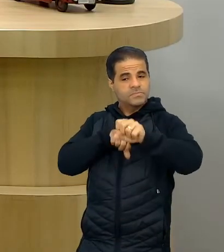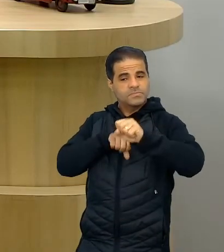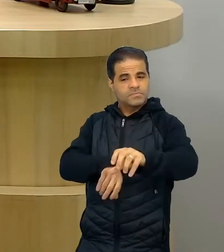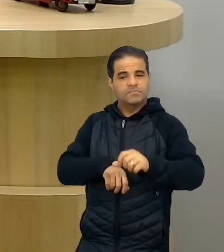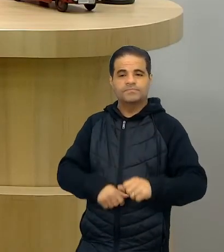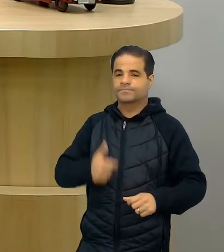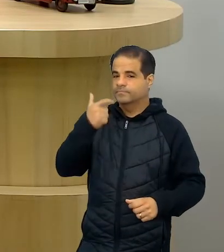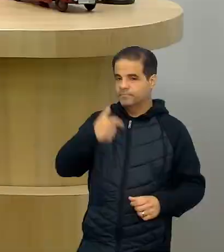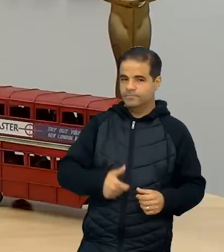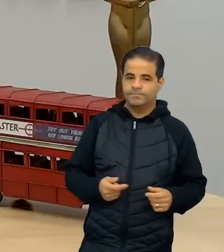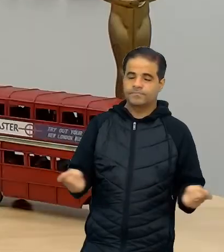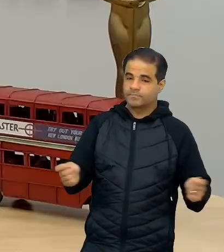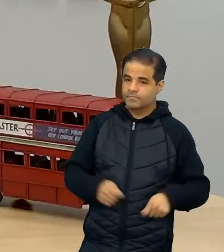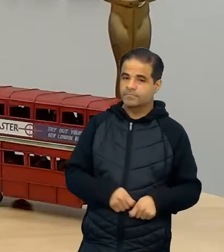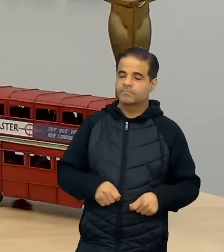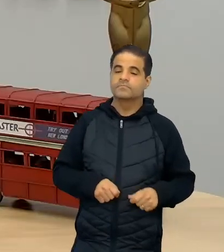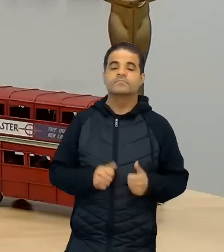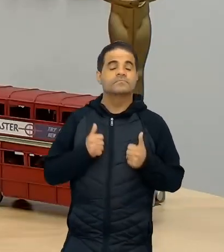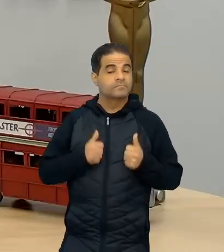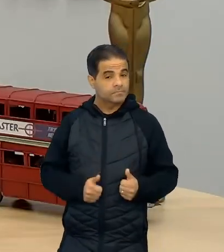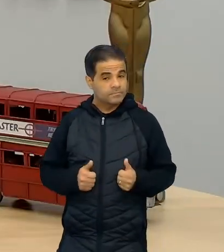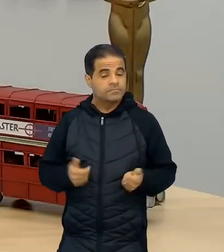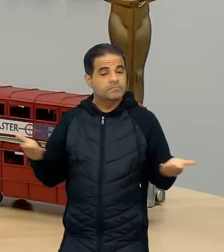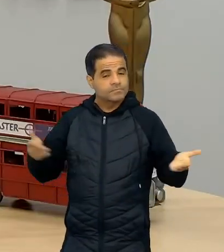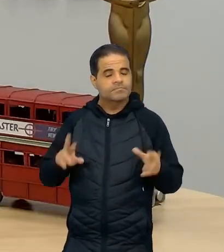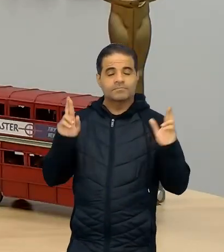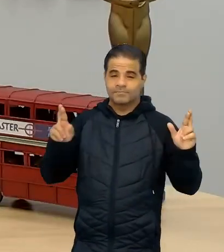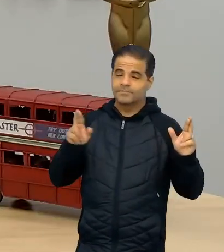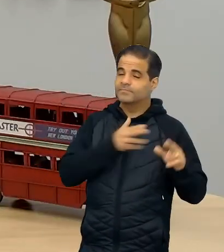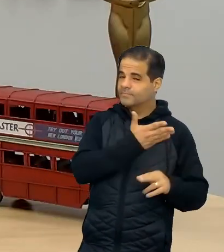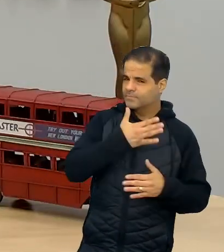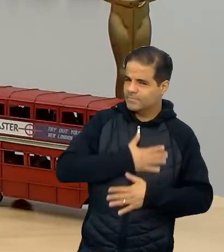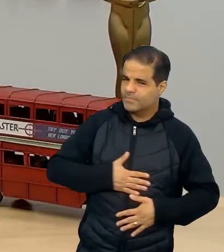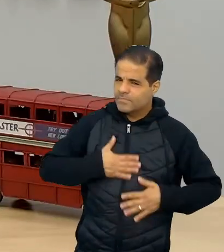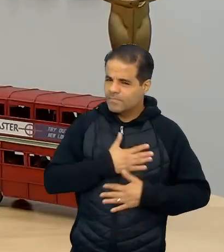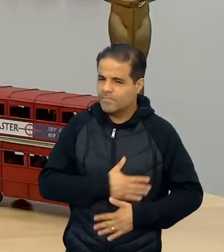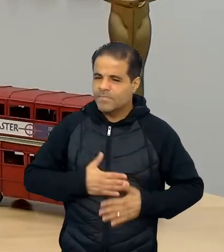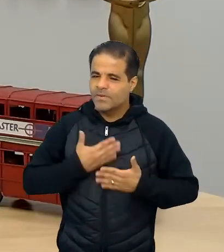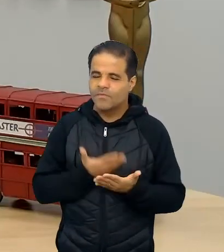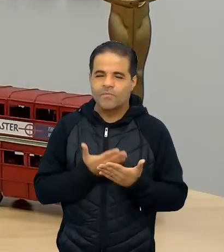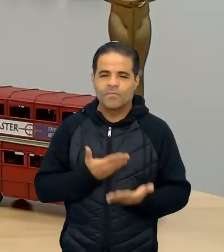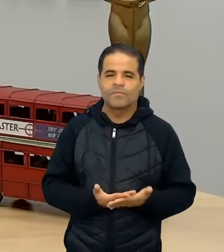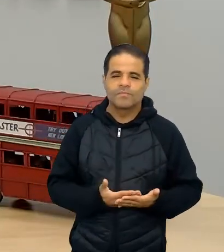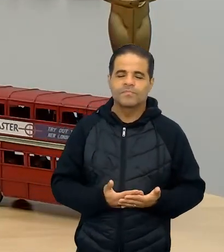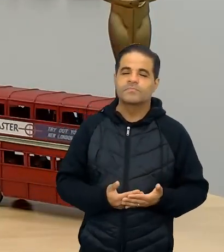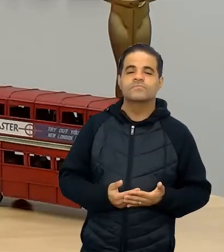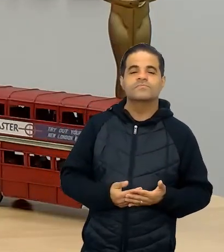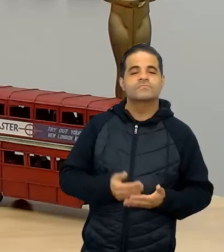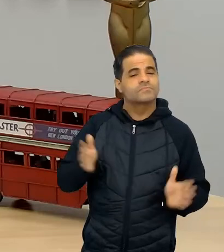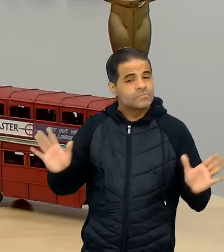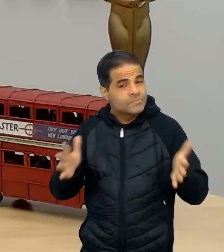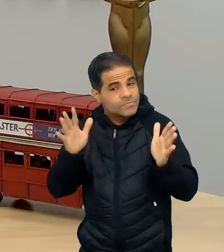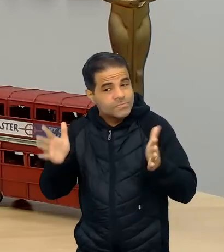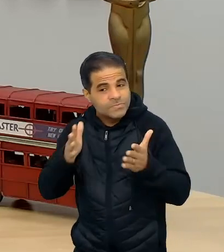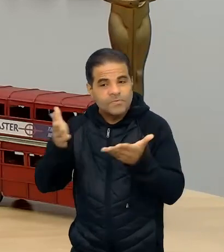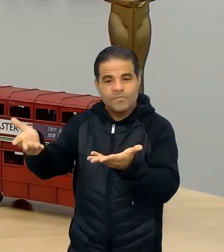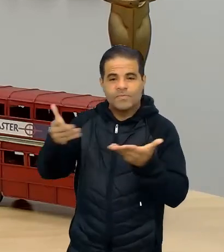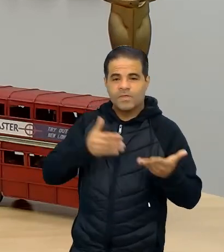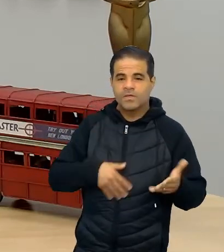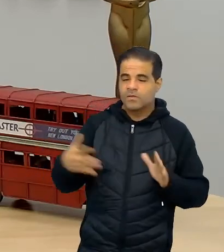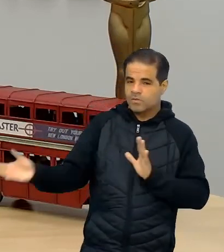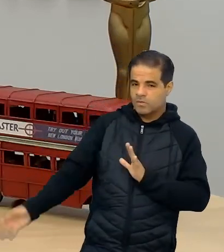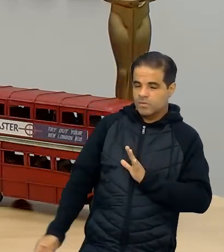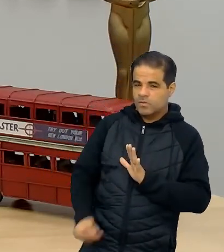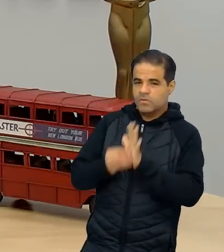aí o papel das possibilidades do profissional. Então, eu espero que vocês tenham gostado, que a aula sirva aí como incentivo. Eu vou convidar vocês, eu vou voltar